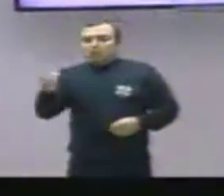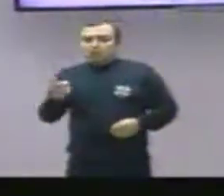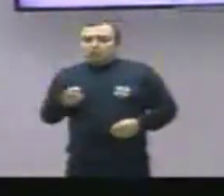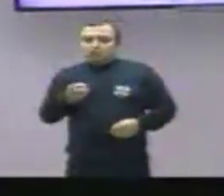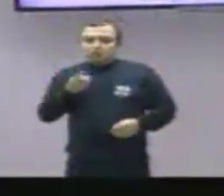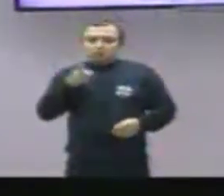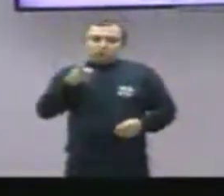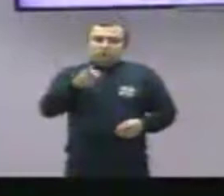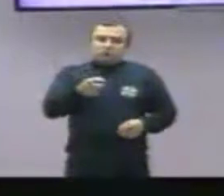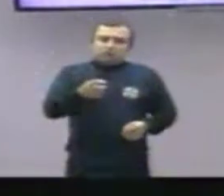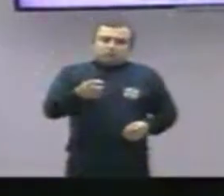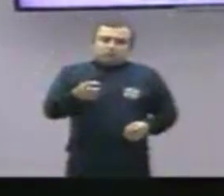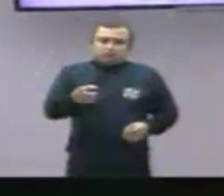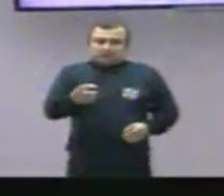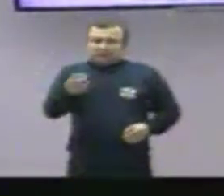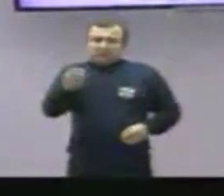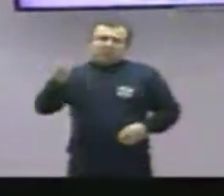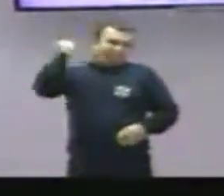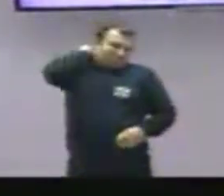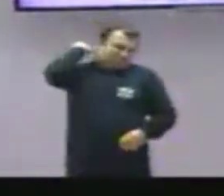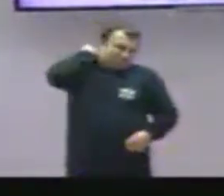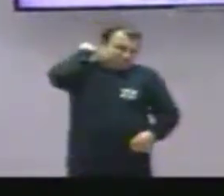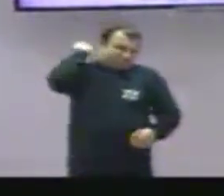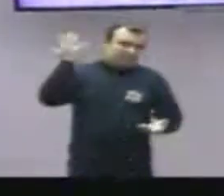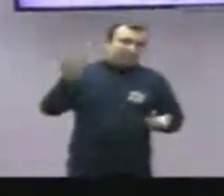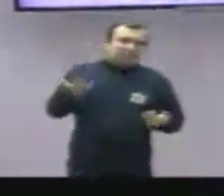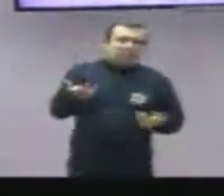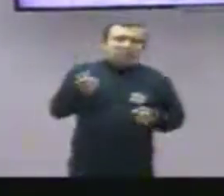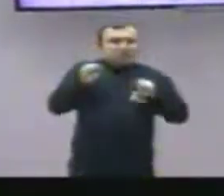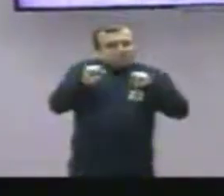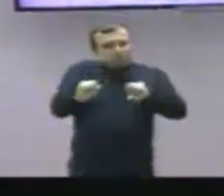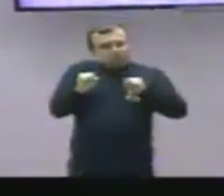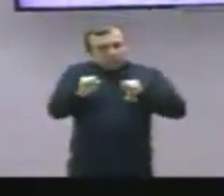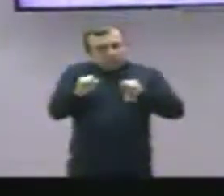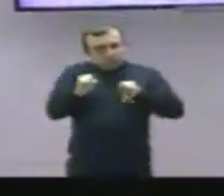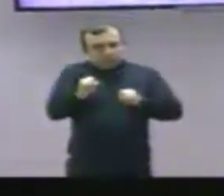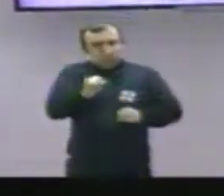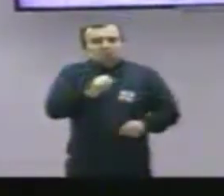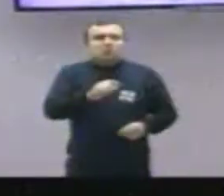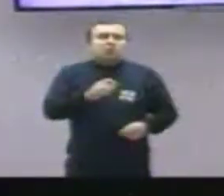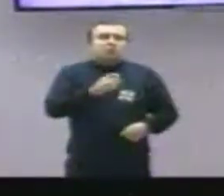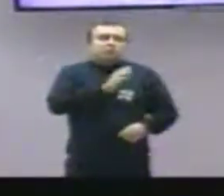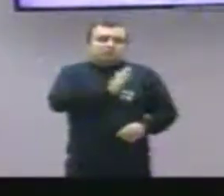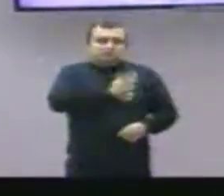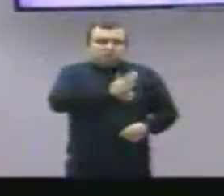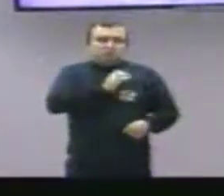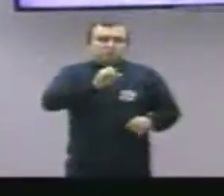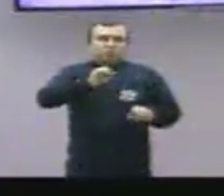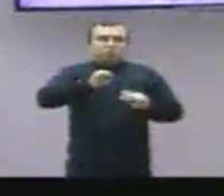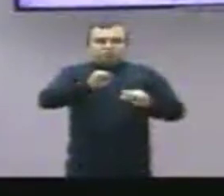você estiver estressado, isso pode também elevar a sua frequência cardíaca.